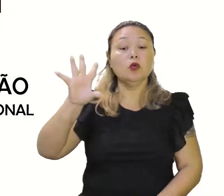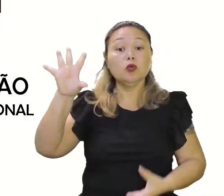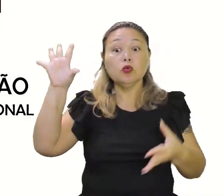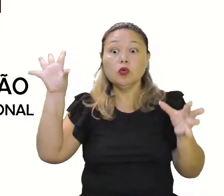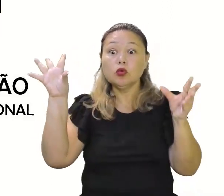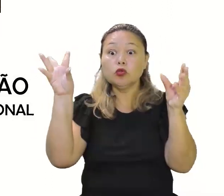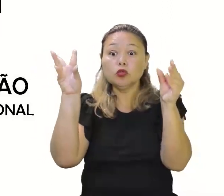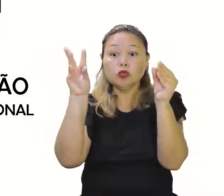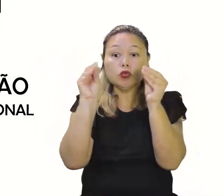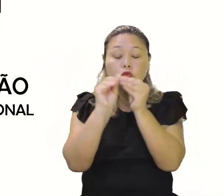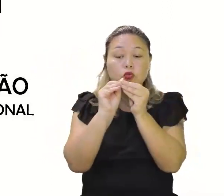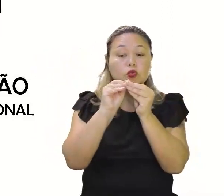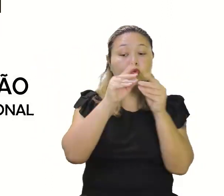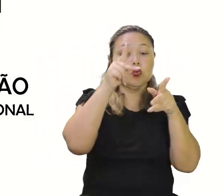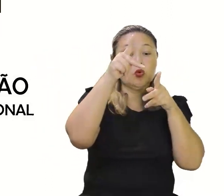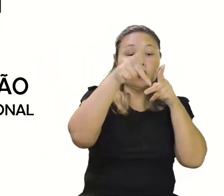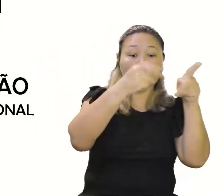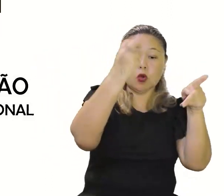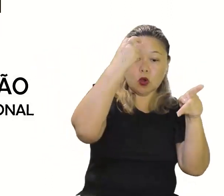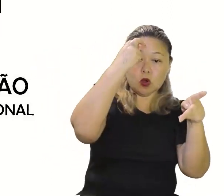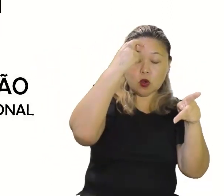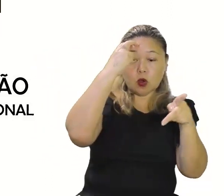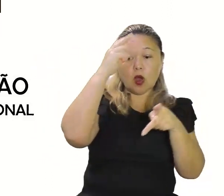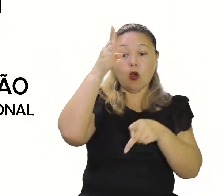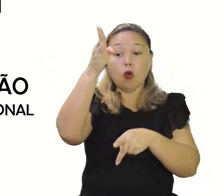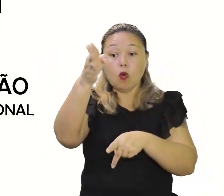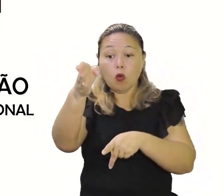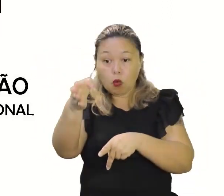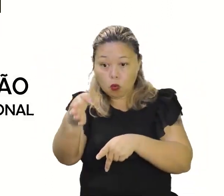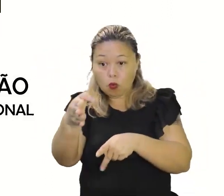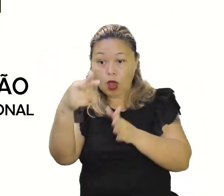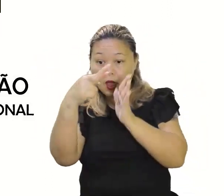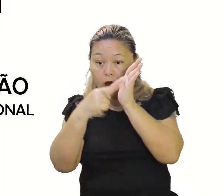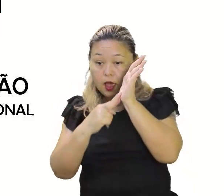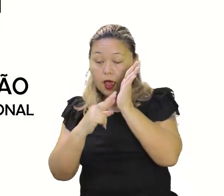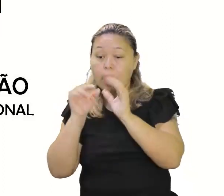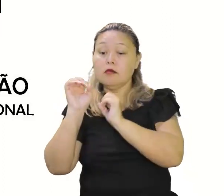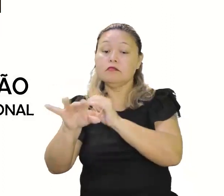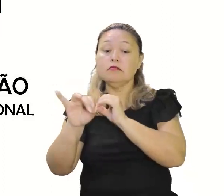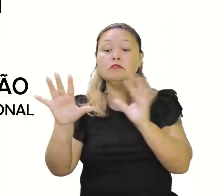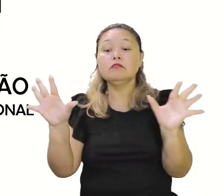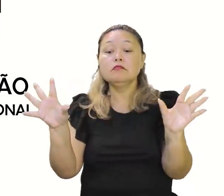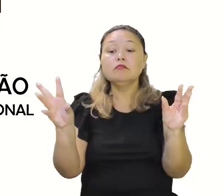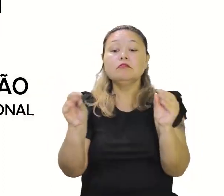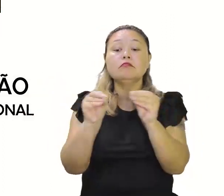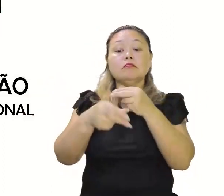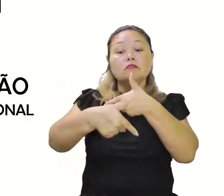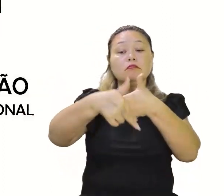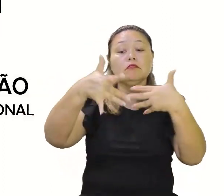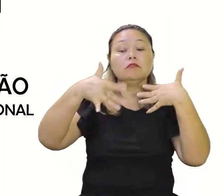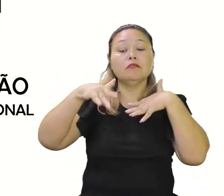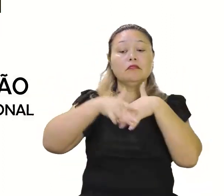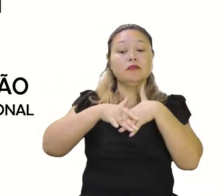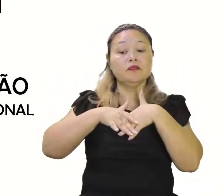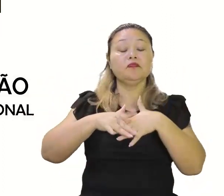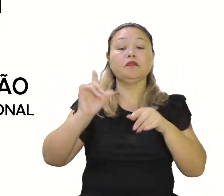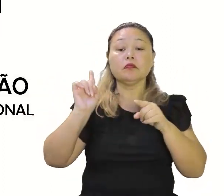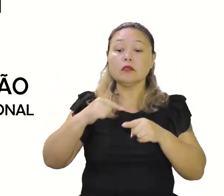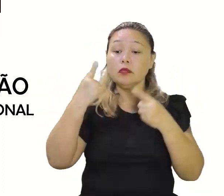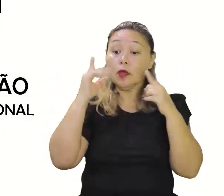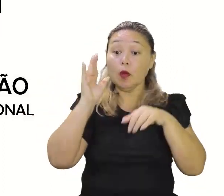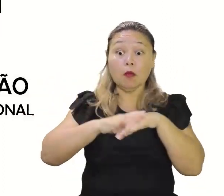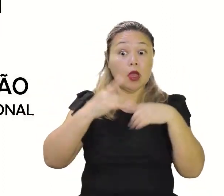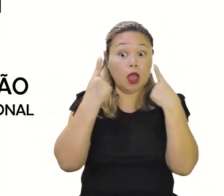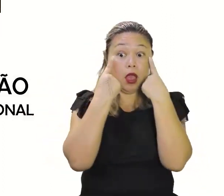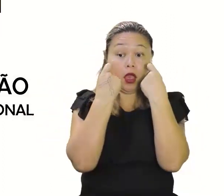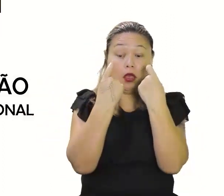juntando a cultura do povo com o padrão educacional, a gente tem a etnomatemática, né? E o mais interessante, mais